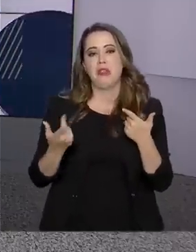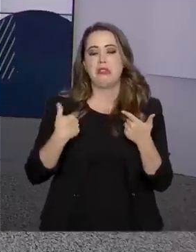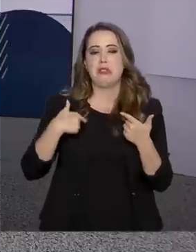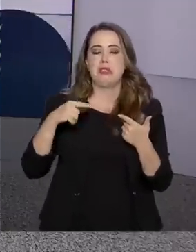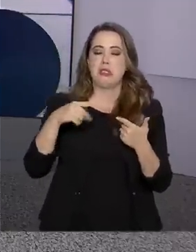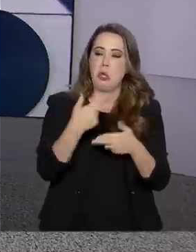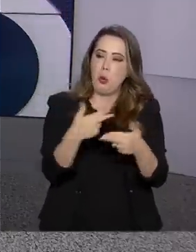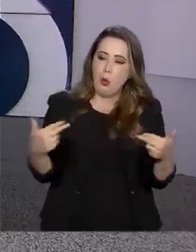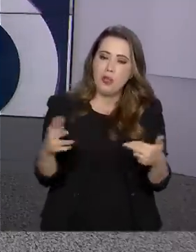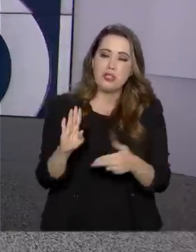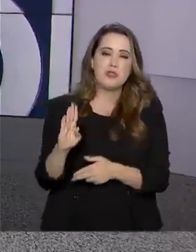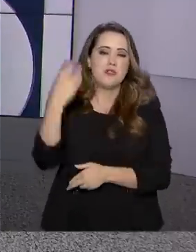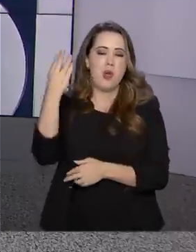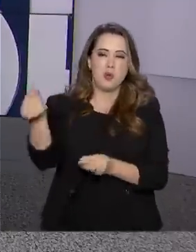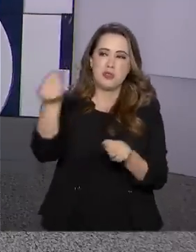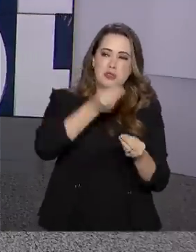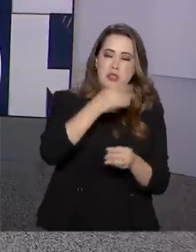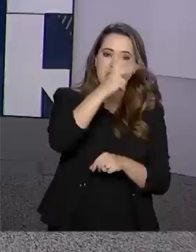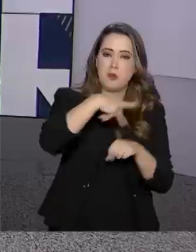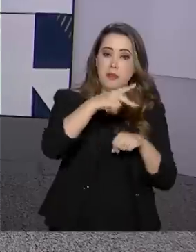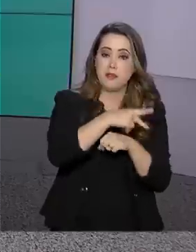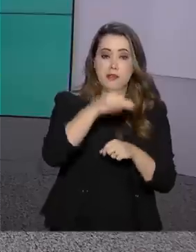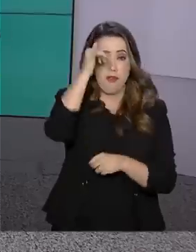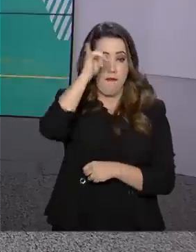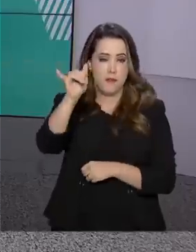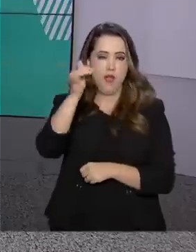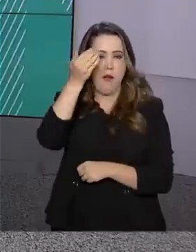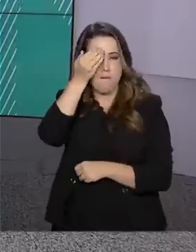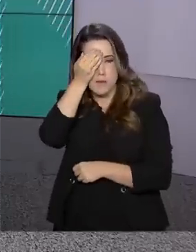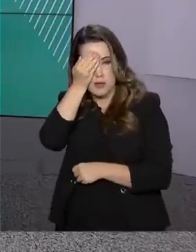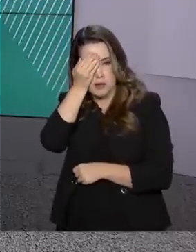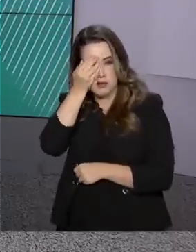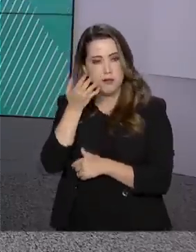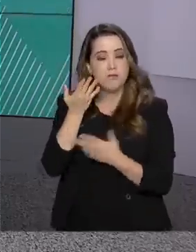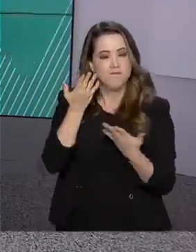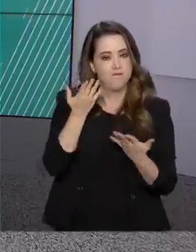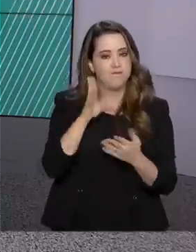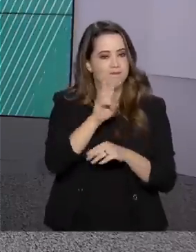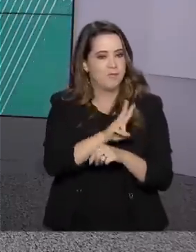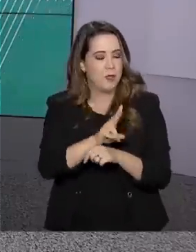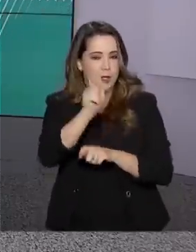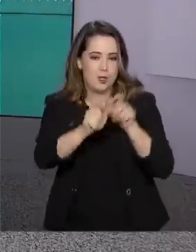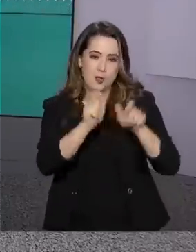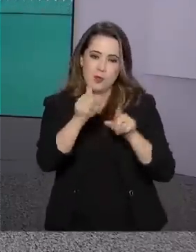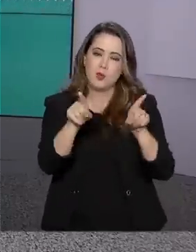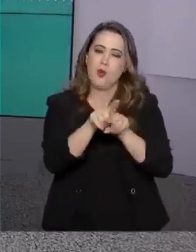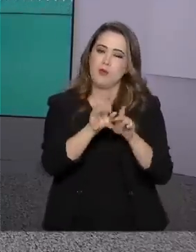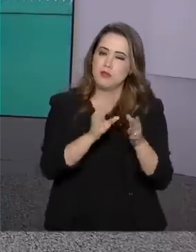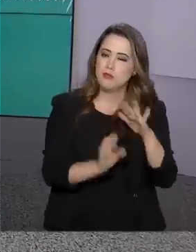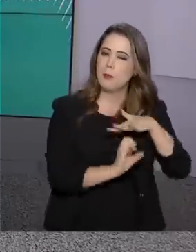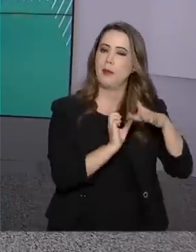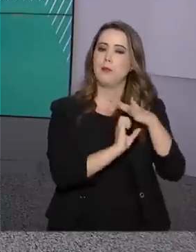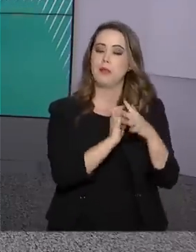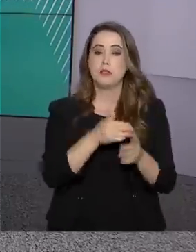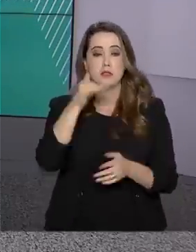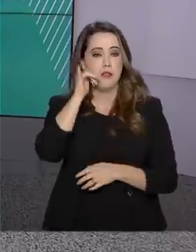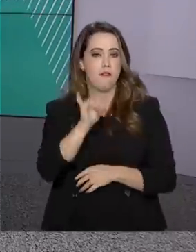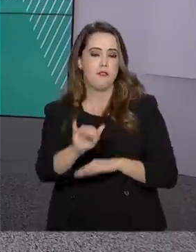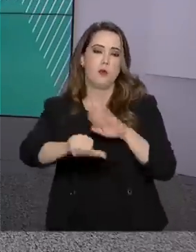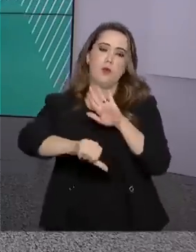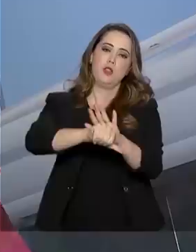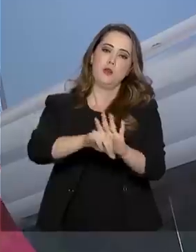ao país. E combater a pirataria protege consumidores e investimentos, além de enfrentar o crime organizado.